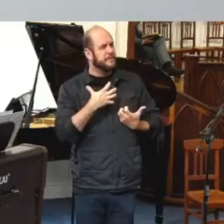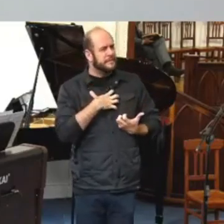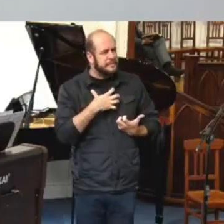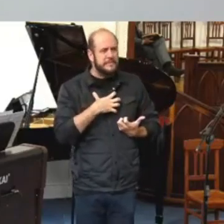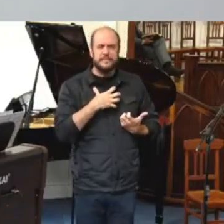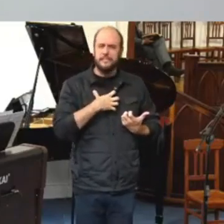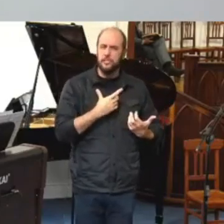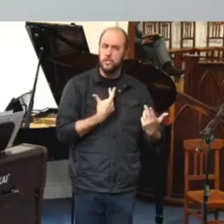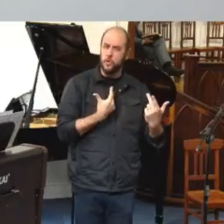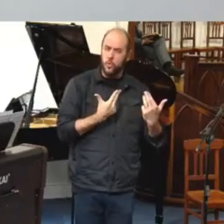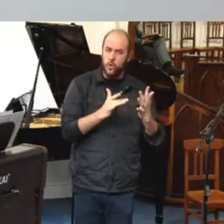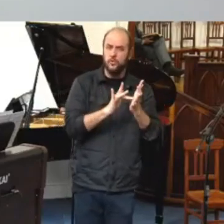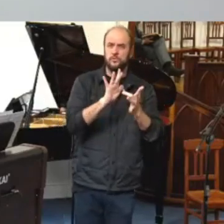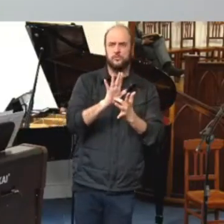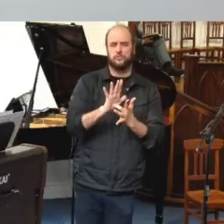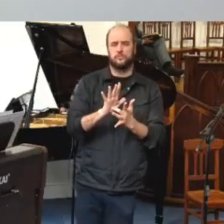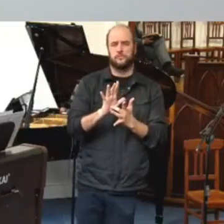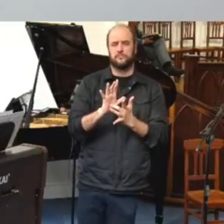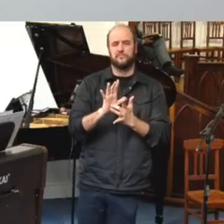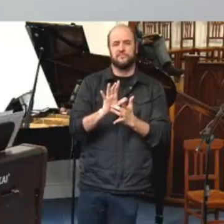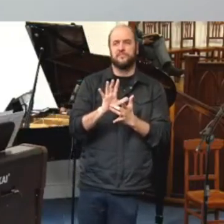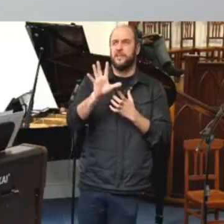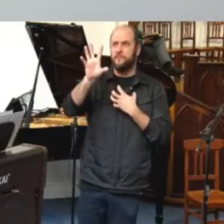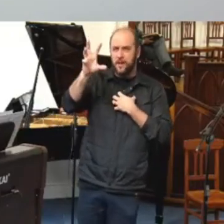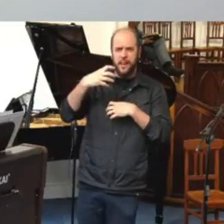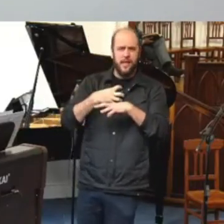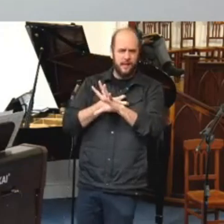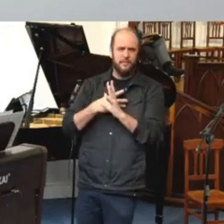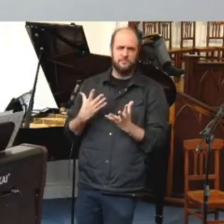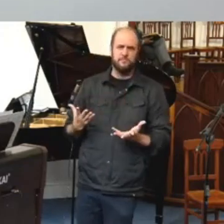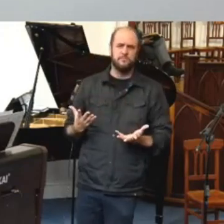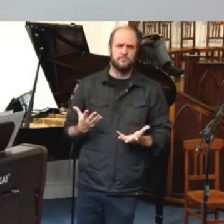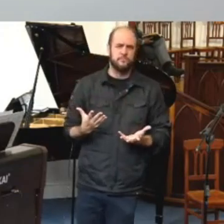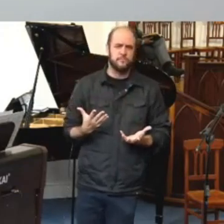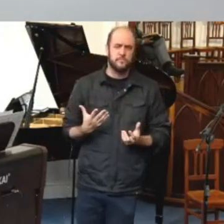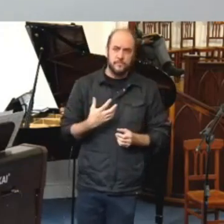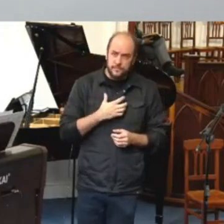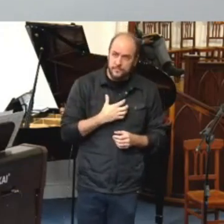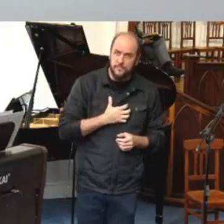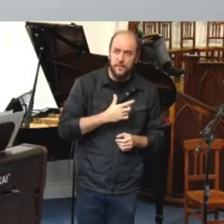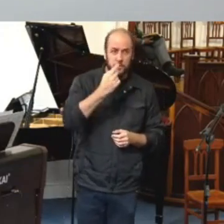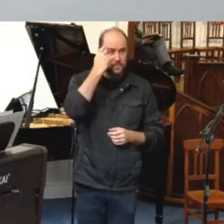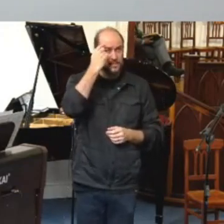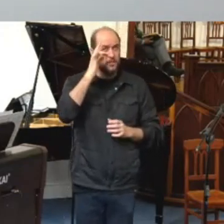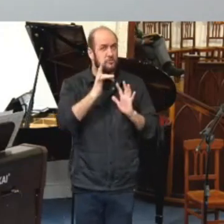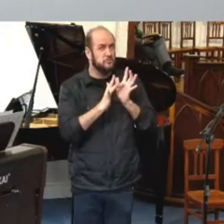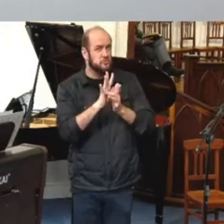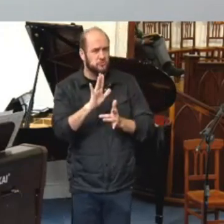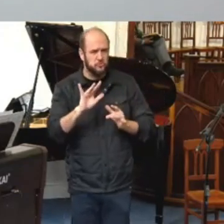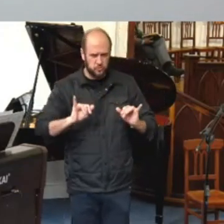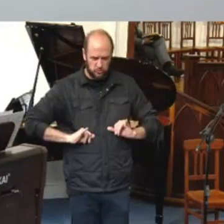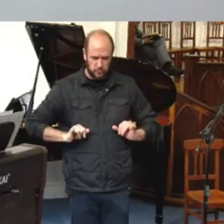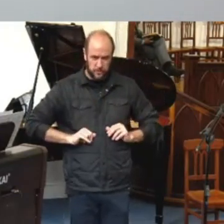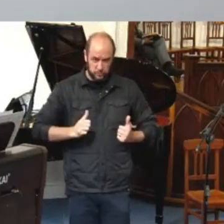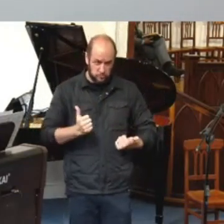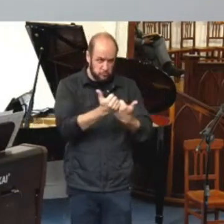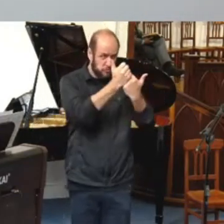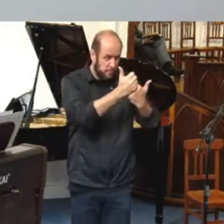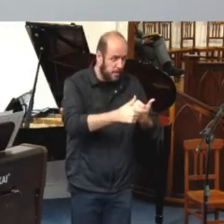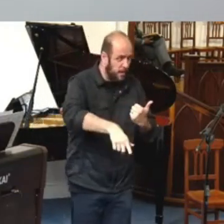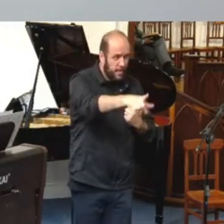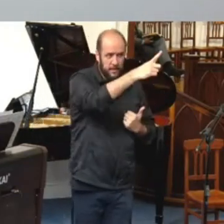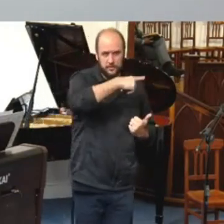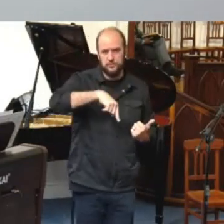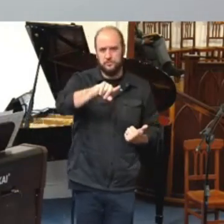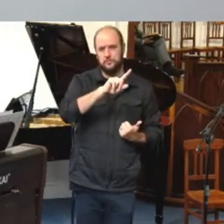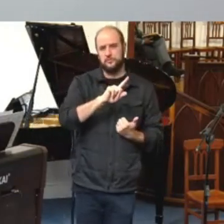podemos agora nos aproximar para poder descansar na certeza de que aquele que sofreu para nos salvar,